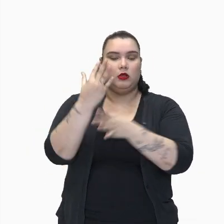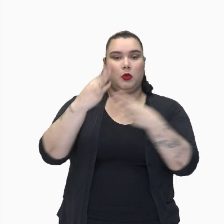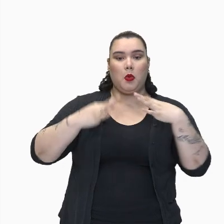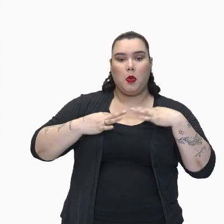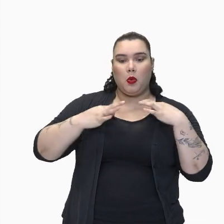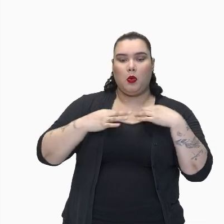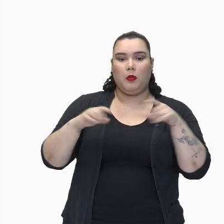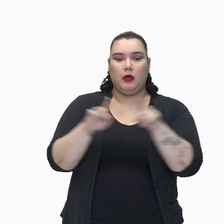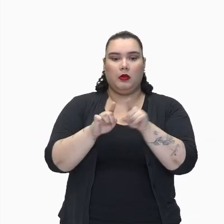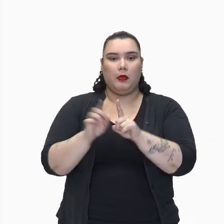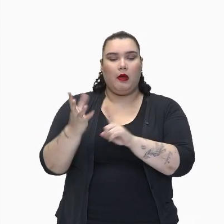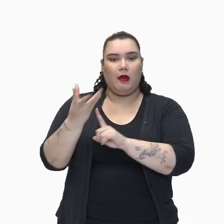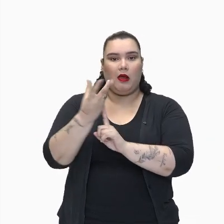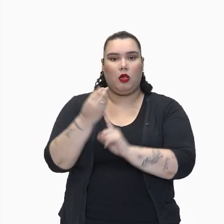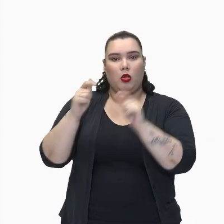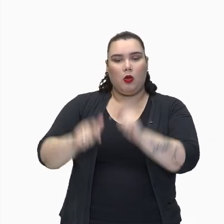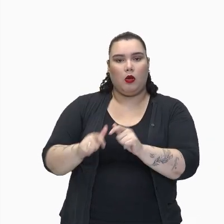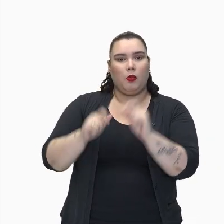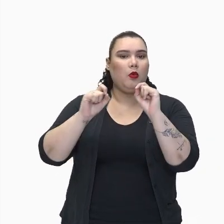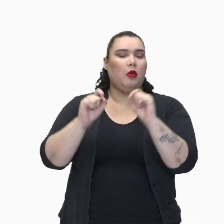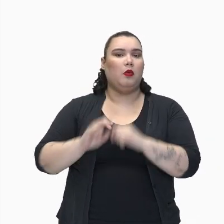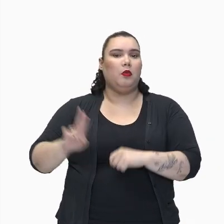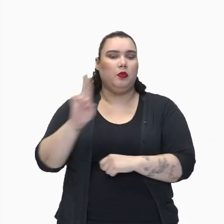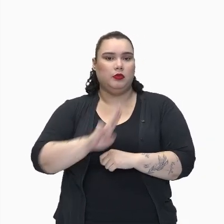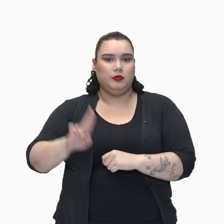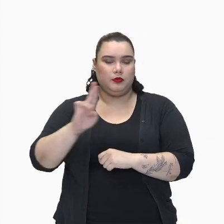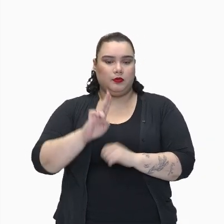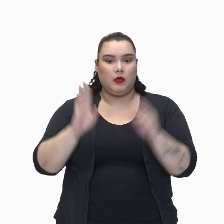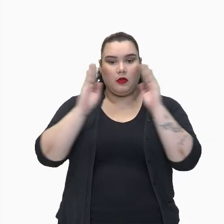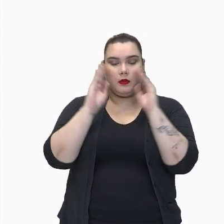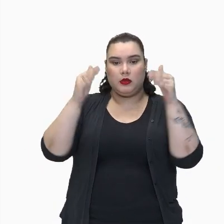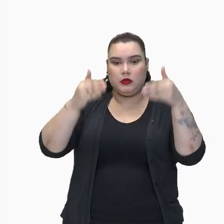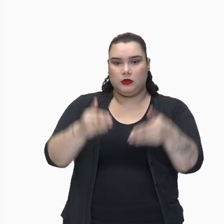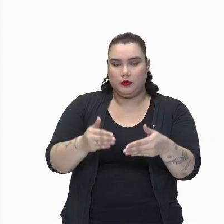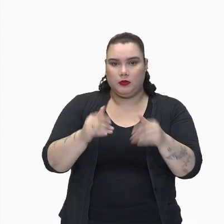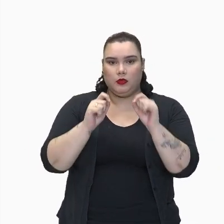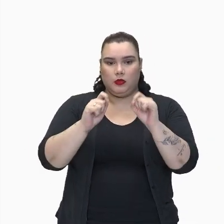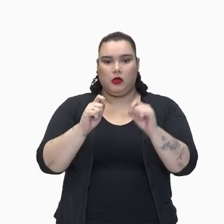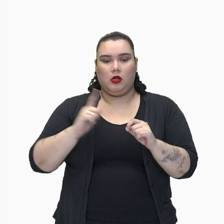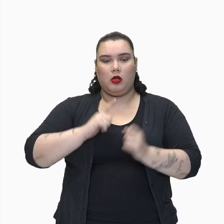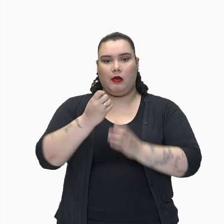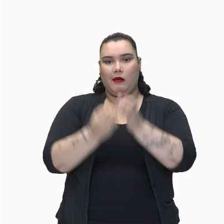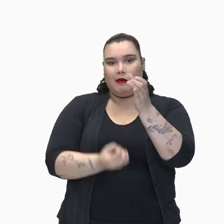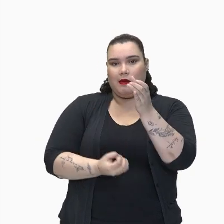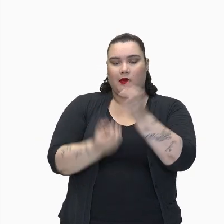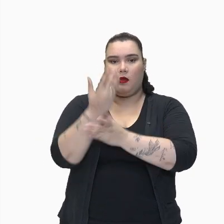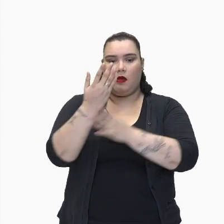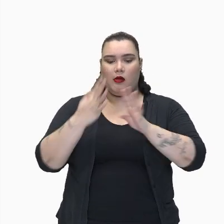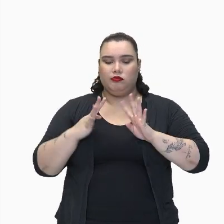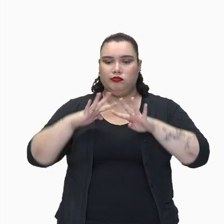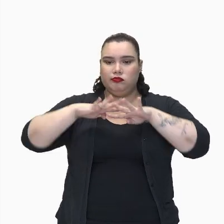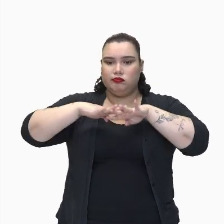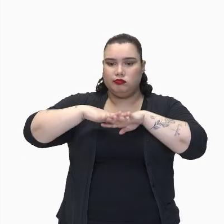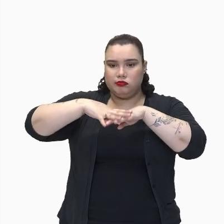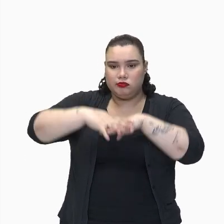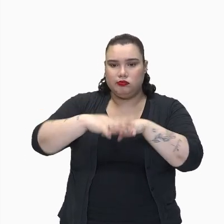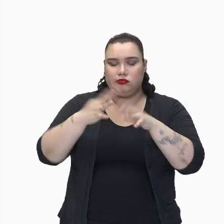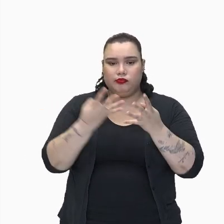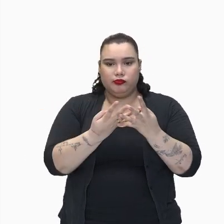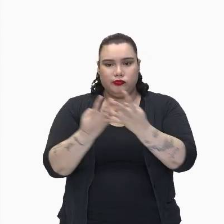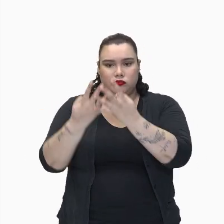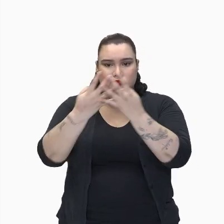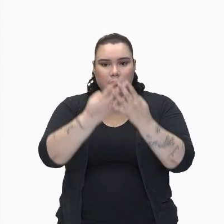e ao artesanato local, especialmente lá na fabricação de cestas e artigos